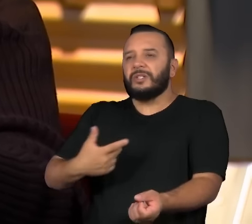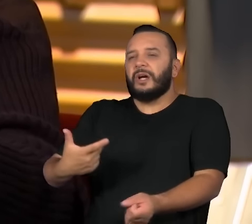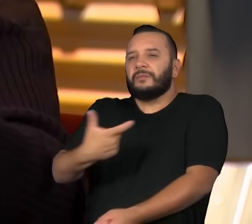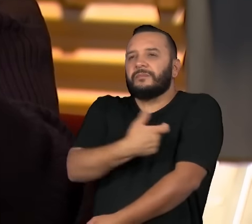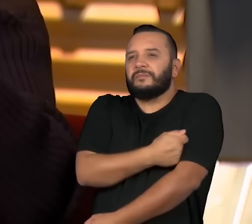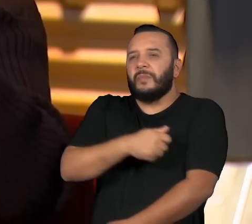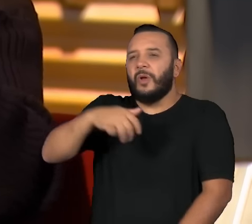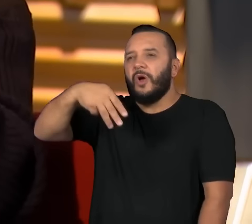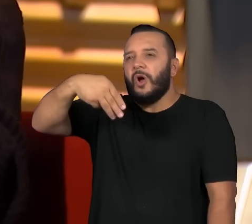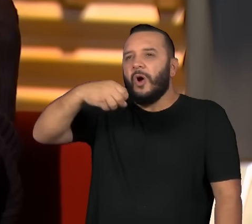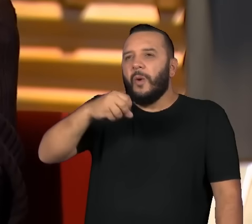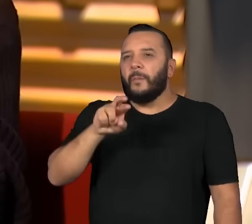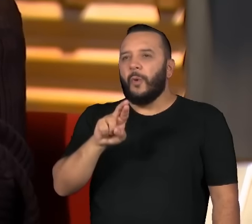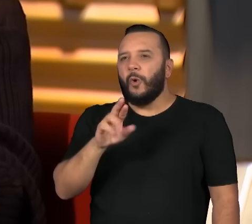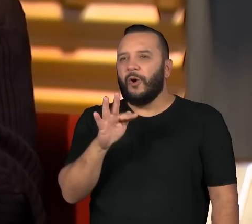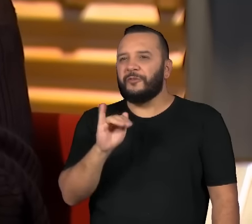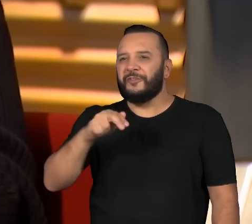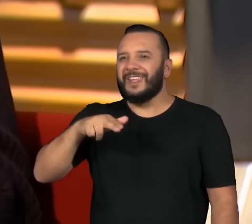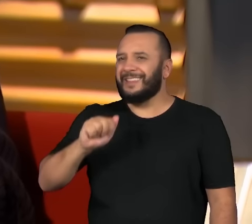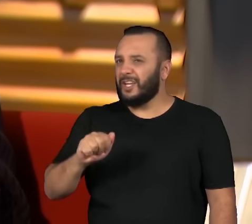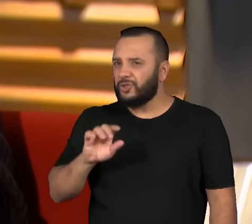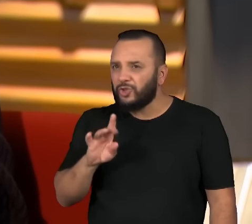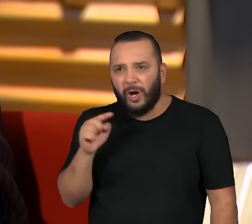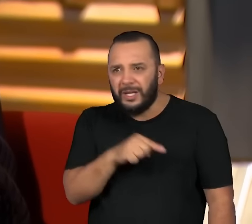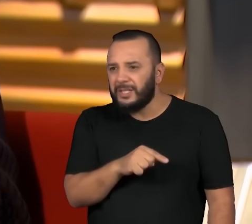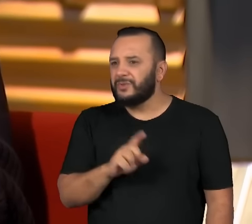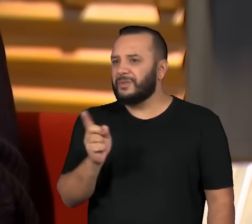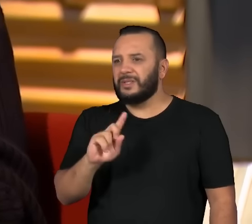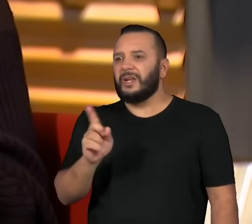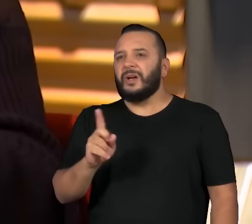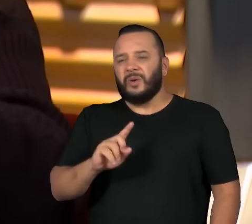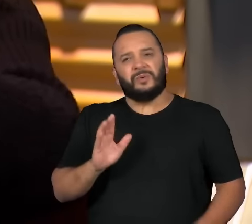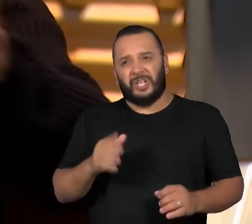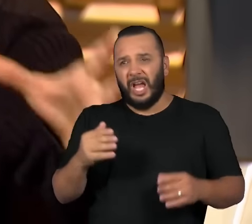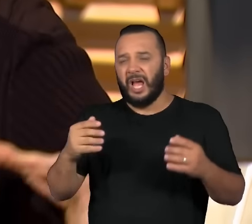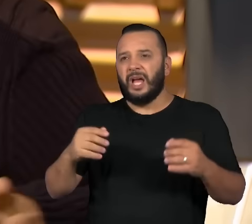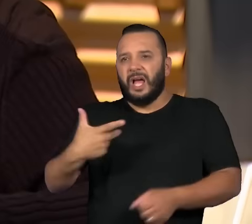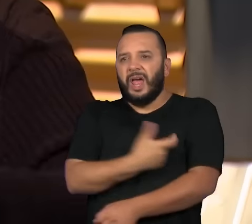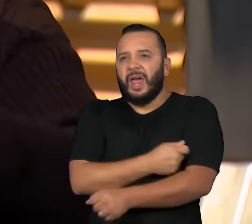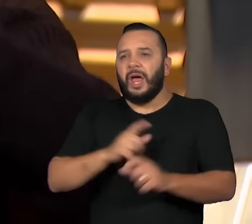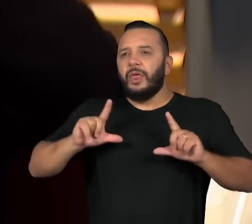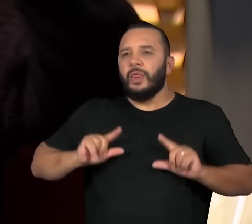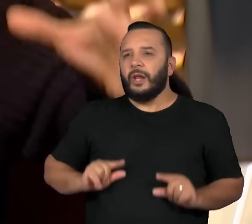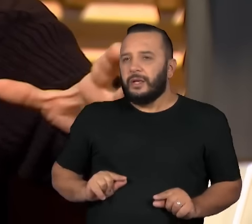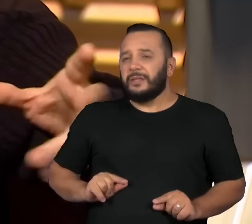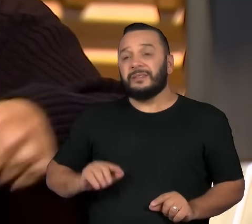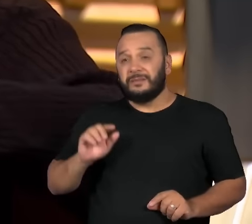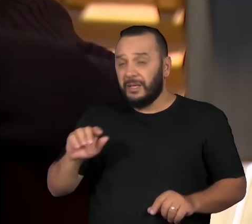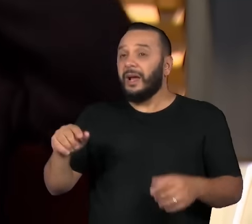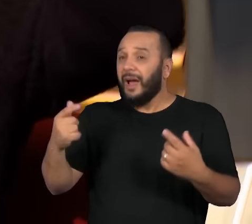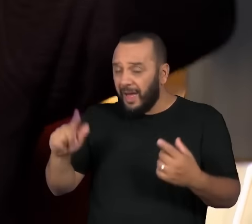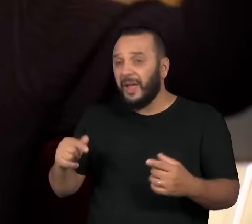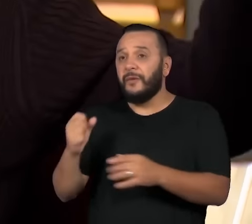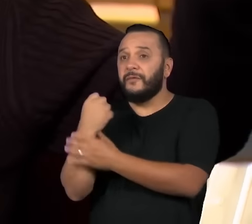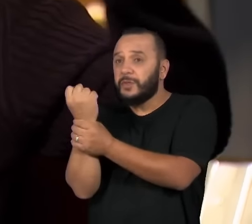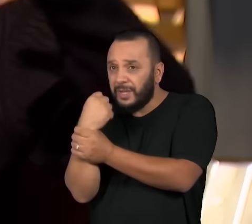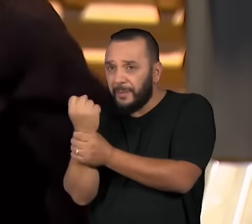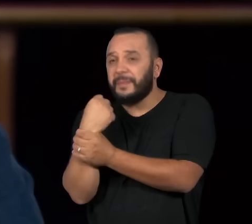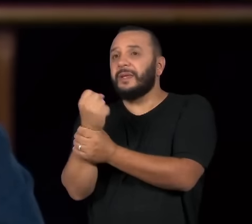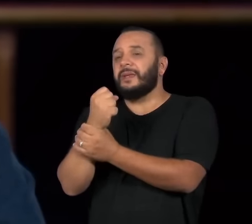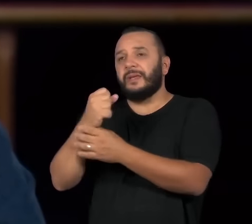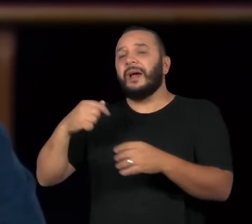entendam. É fisioterapia, é alguém para ficar do lado e escutar a história, é limpar, pegar um colchão, um lençol novo, pintar onde eles É